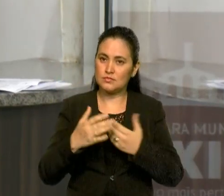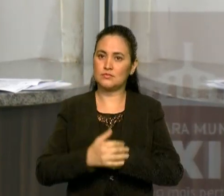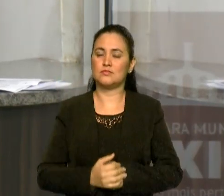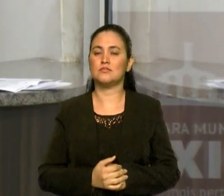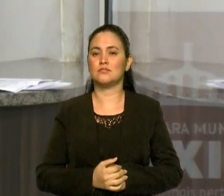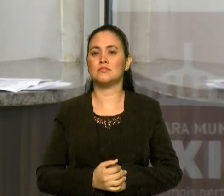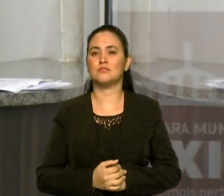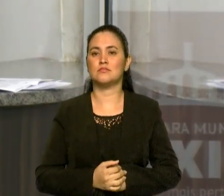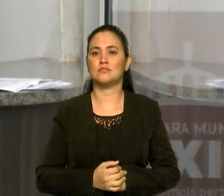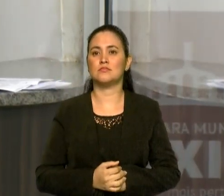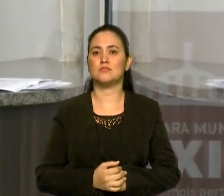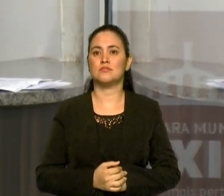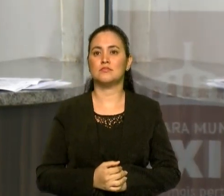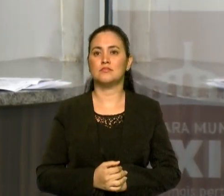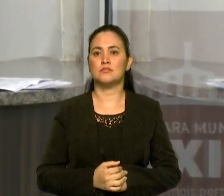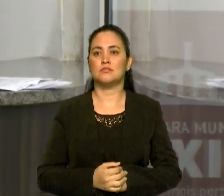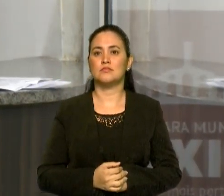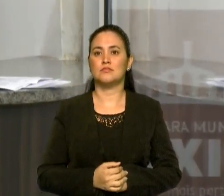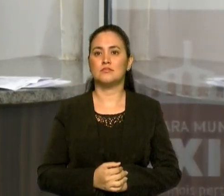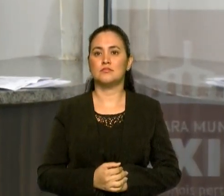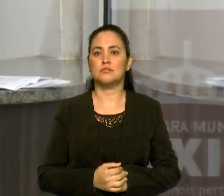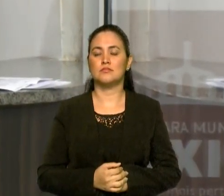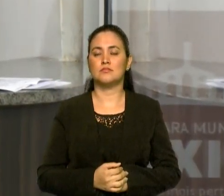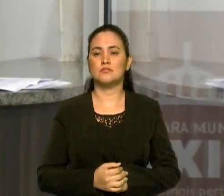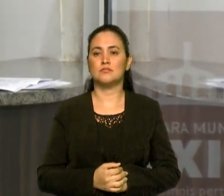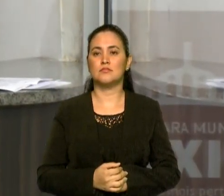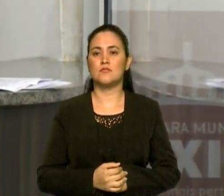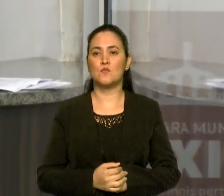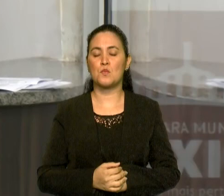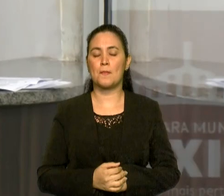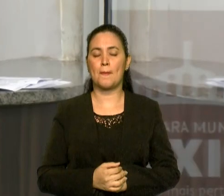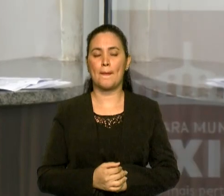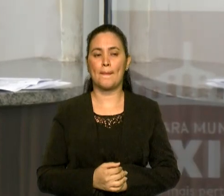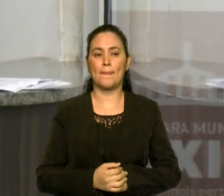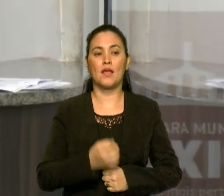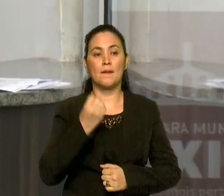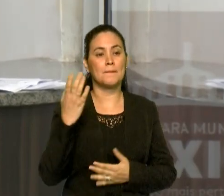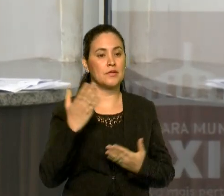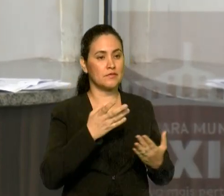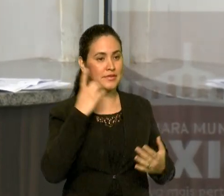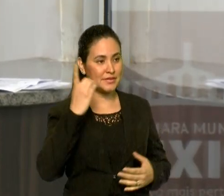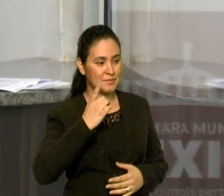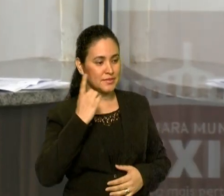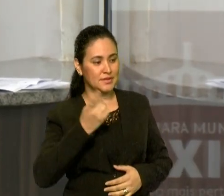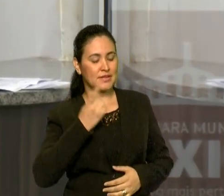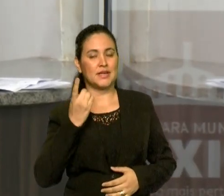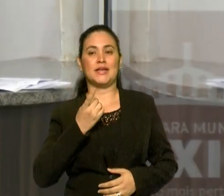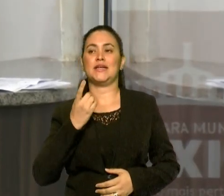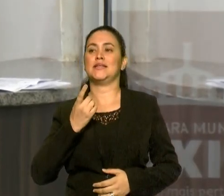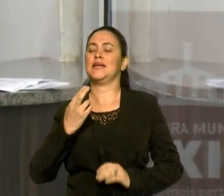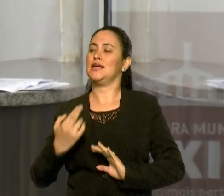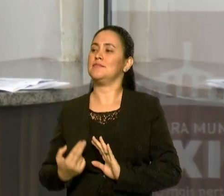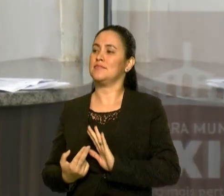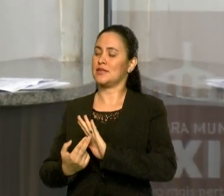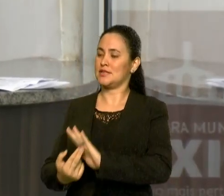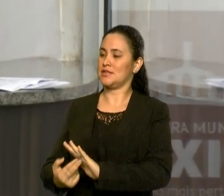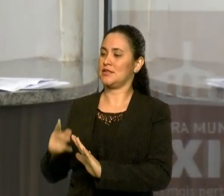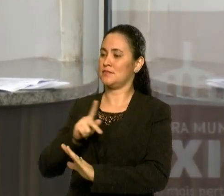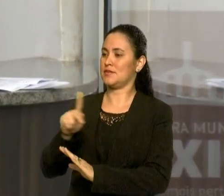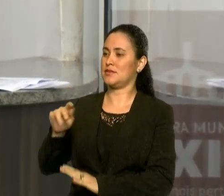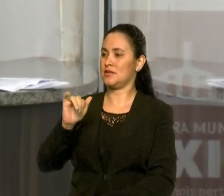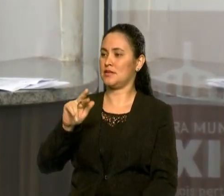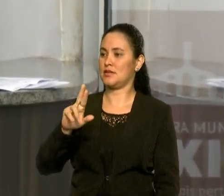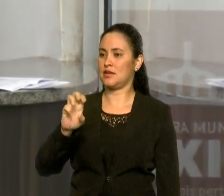cumprimentar os deputados aqui em nome da nossa presidente Iracema do Vale, quero cumprimentar todos os companheiros deputados aqui